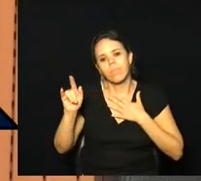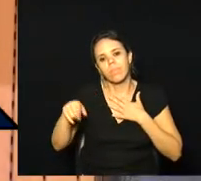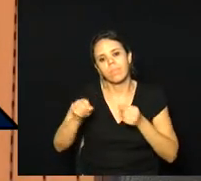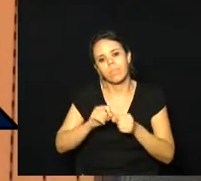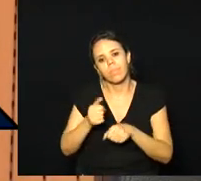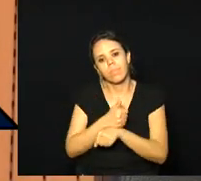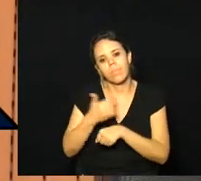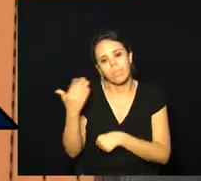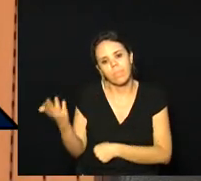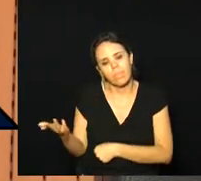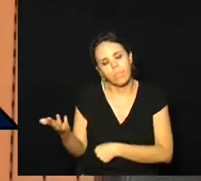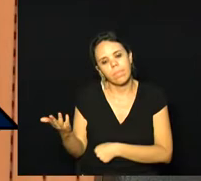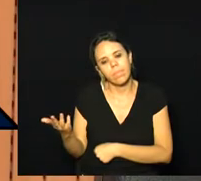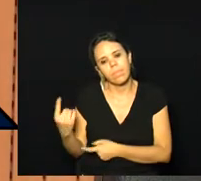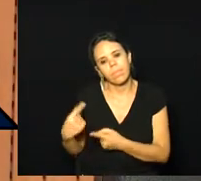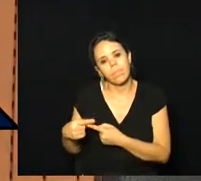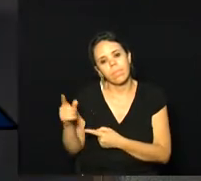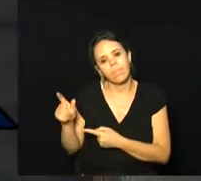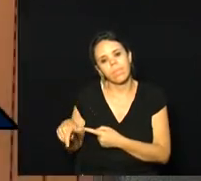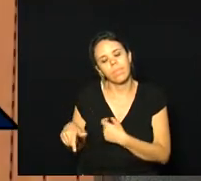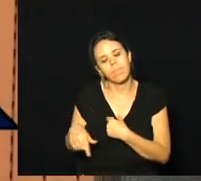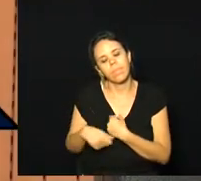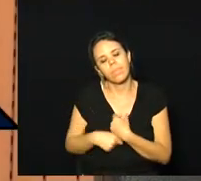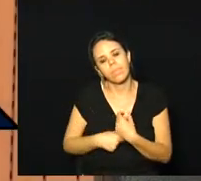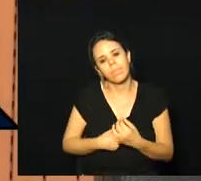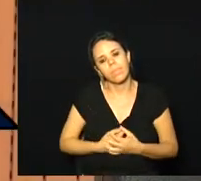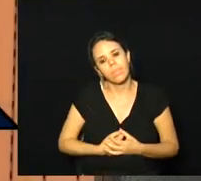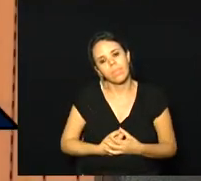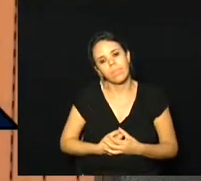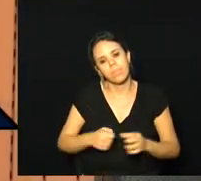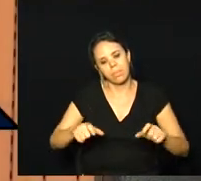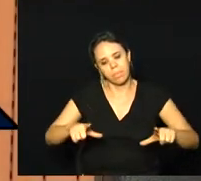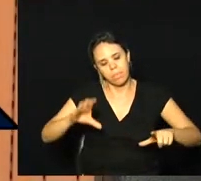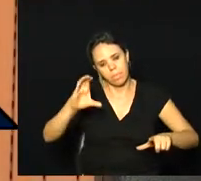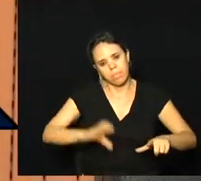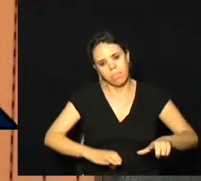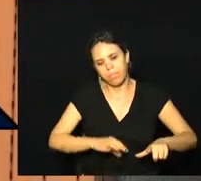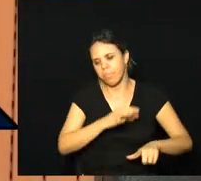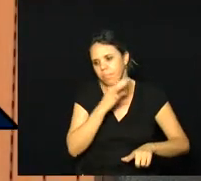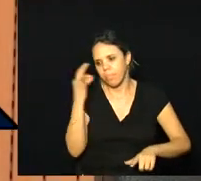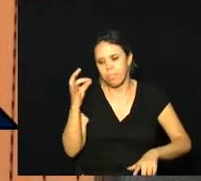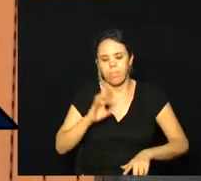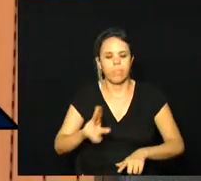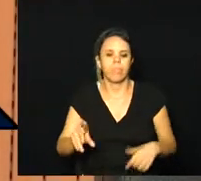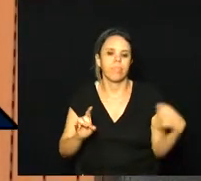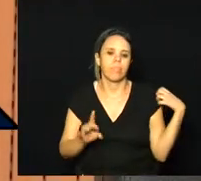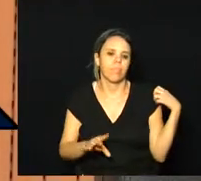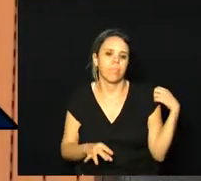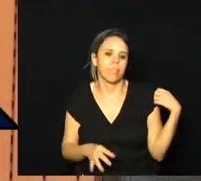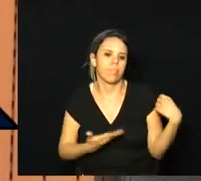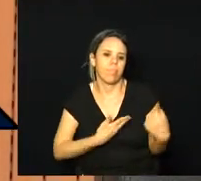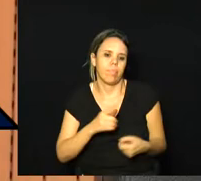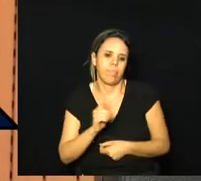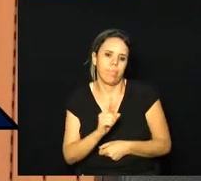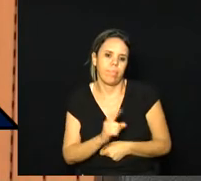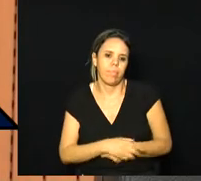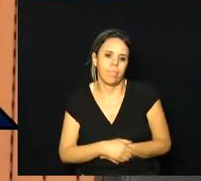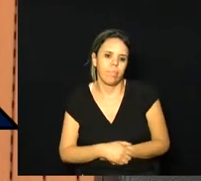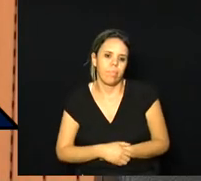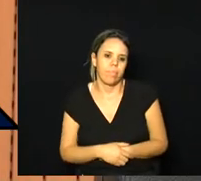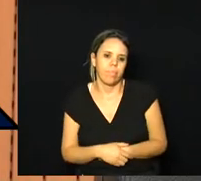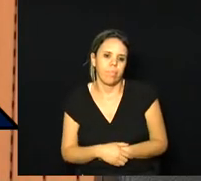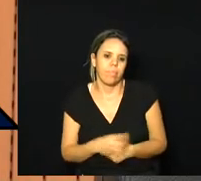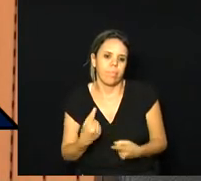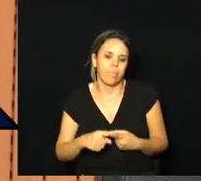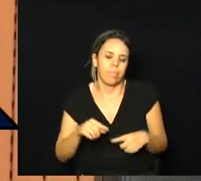fazia, naquilo que ele fez, porque um título de cidadão não é apenas uma questão de amizade, porque